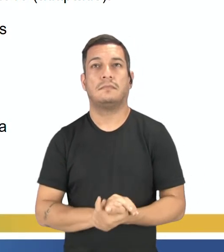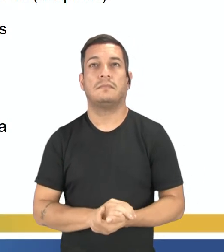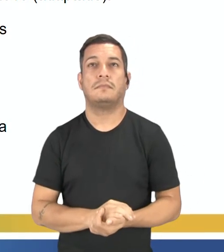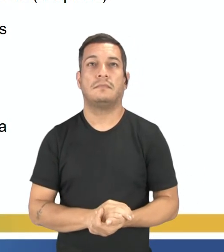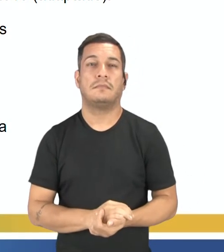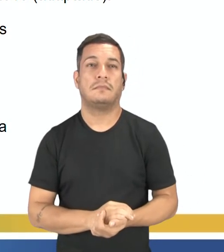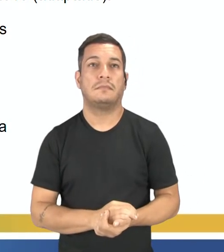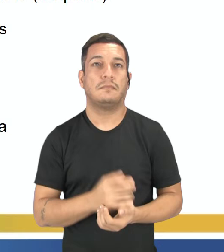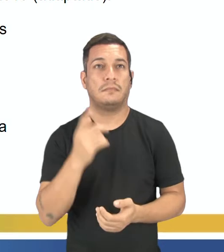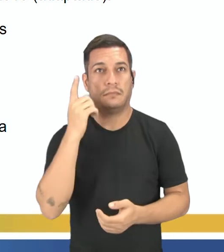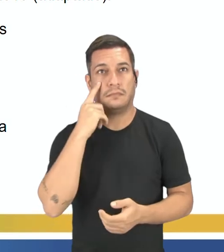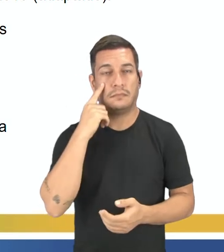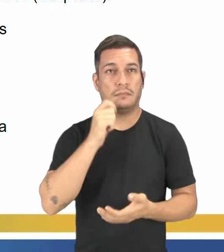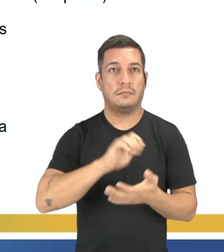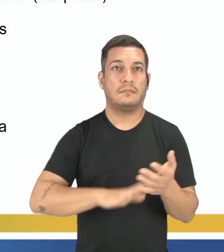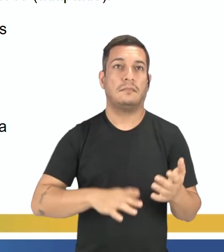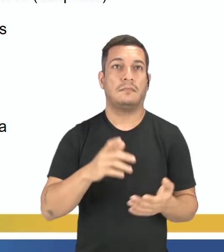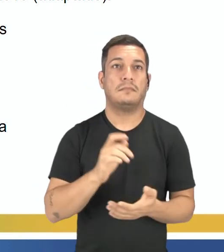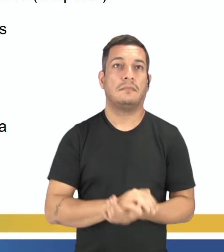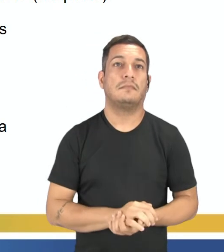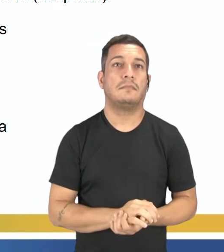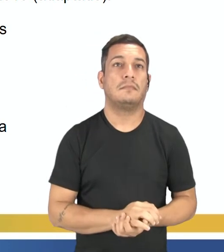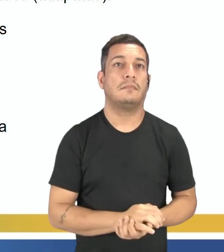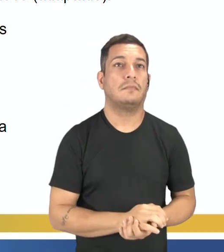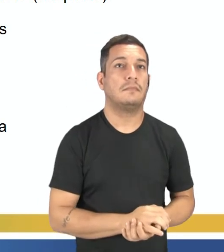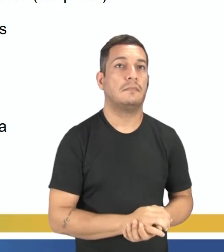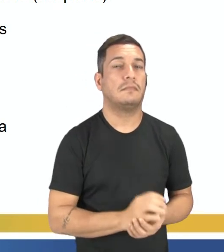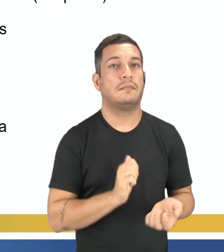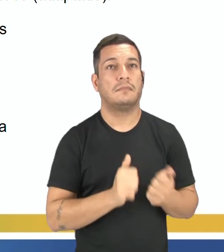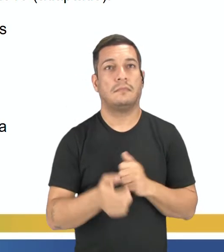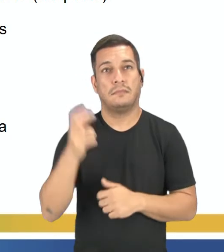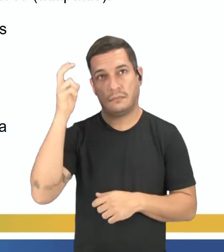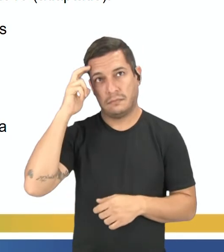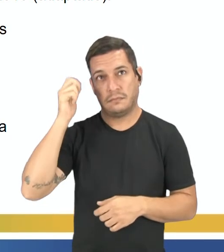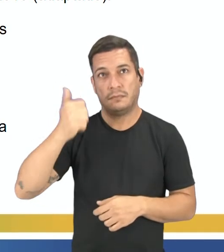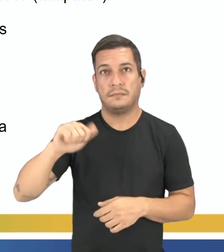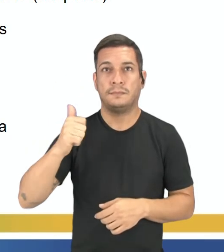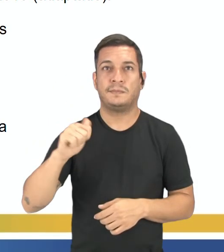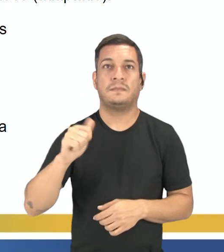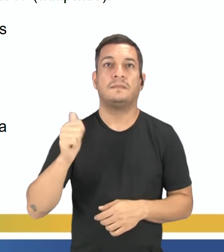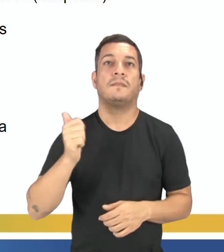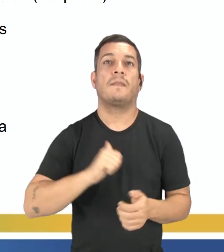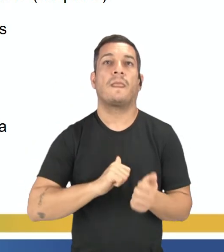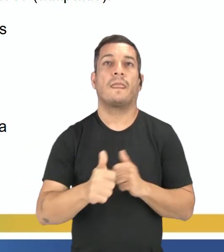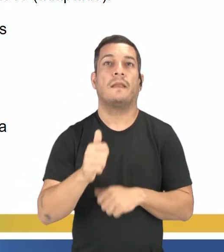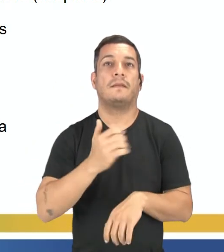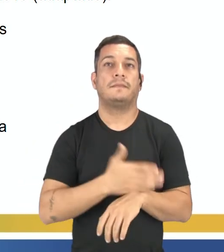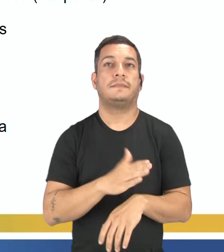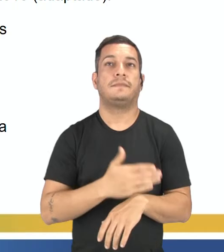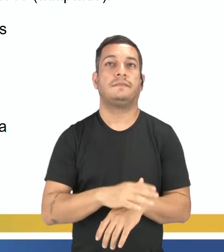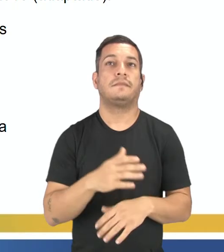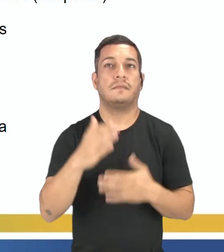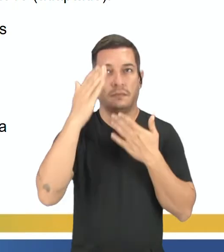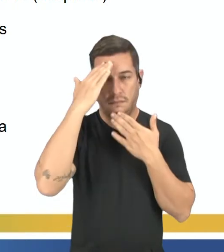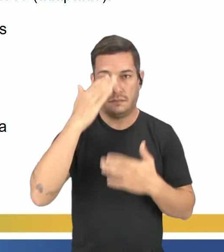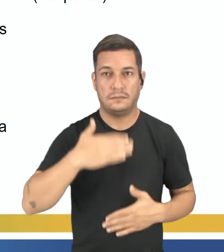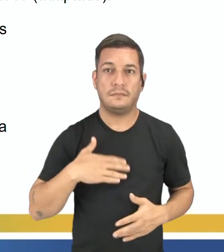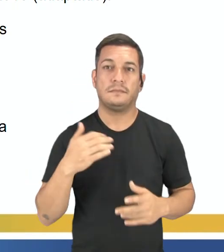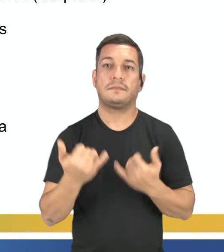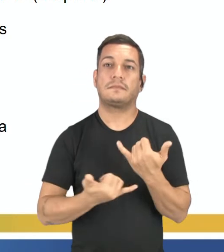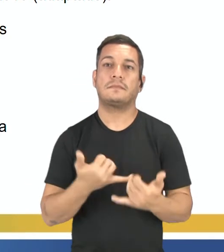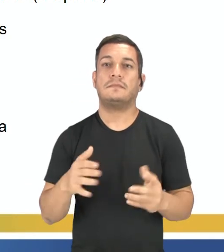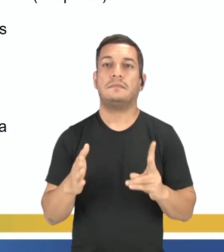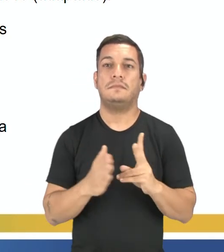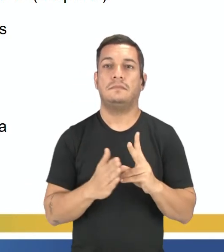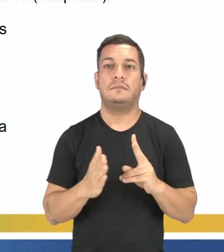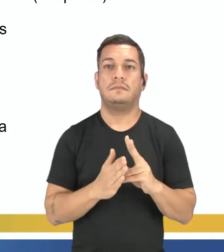práticas esportivas, tá bom? Então, o nosso exercitando vai lá. Esporte e cultura, análise acerca da esportivização das práticas